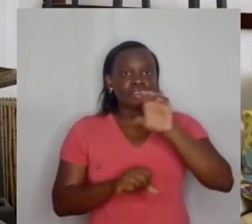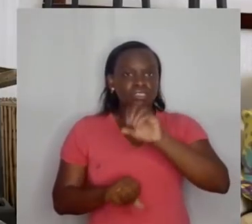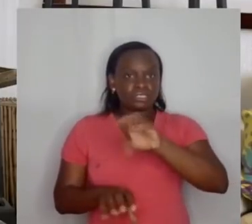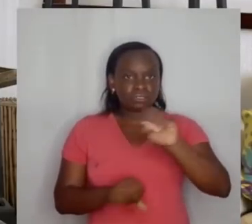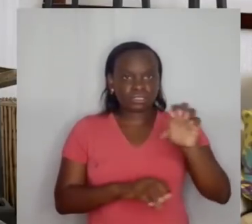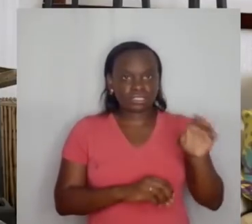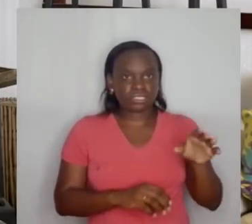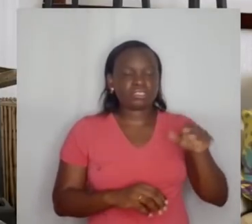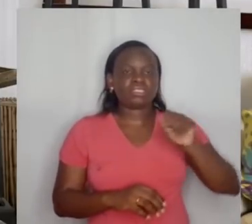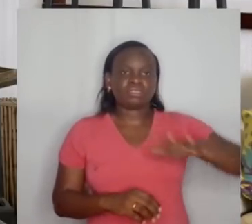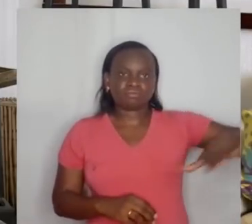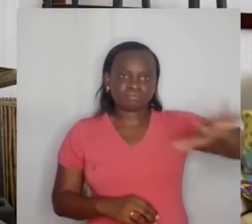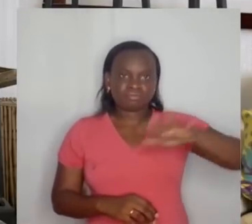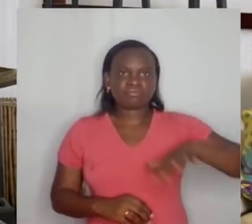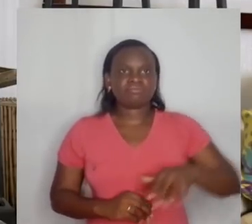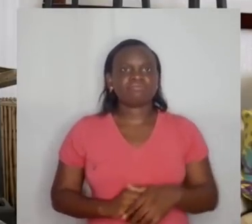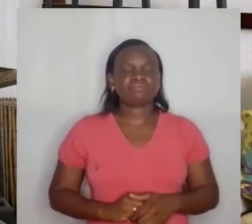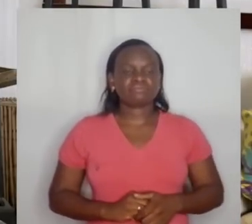educação da região.